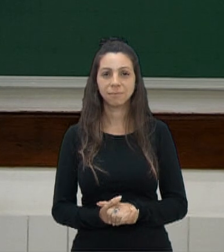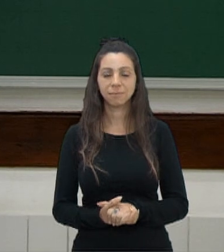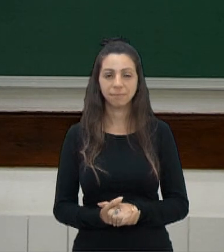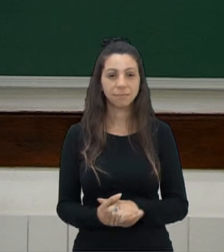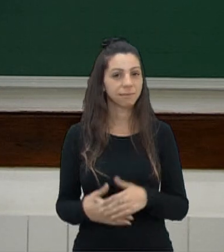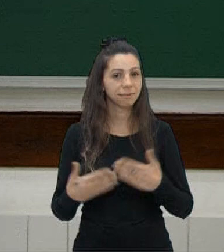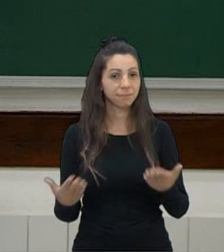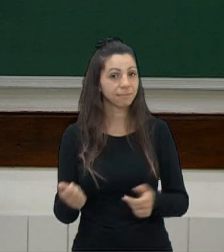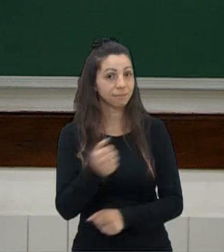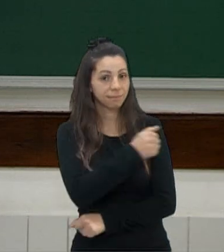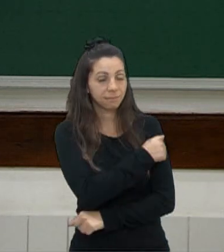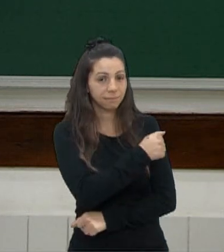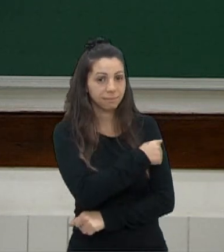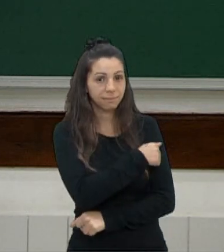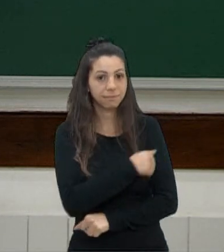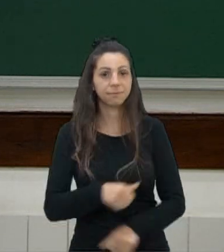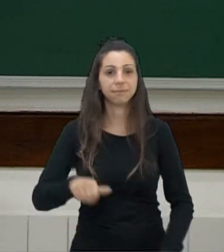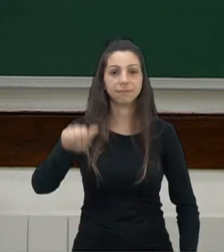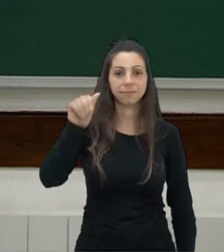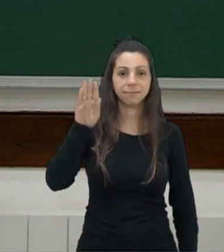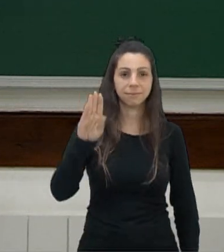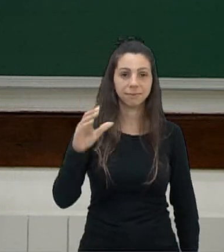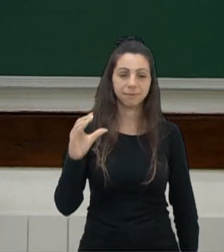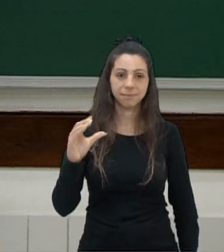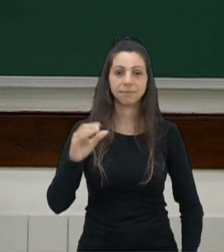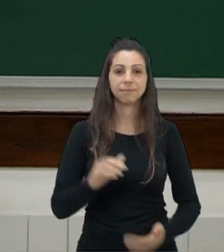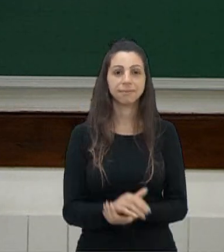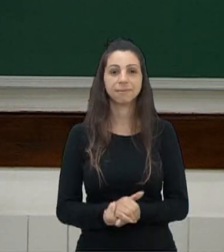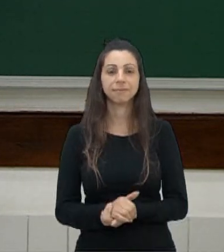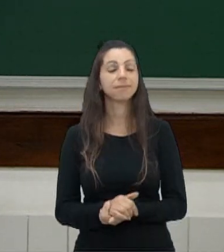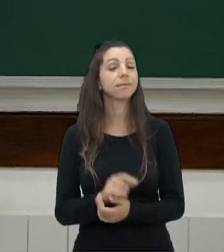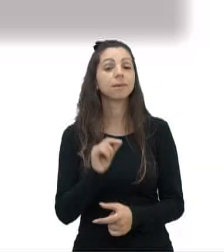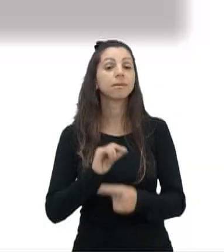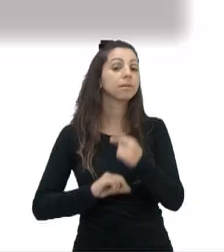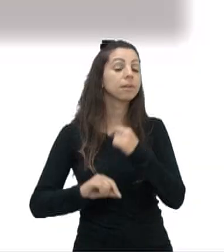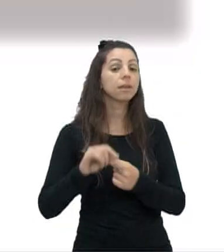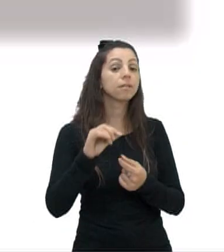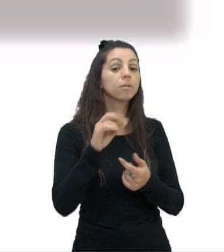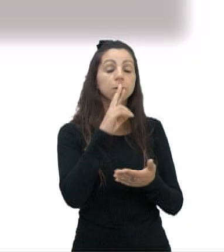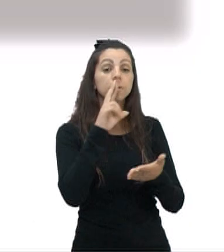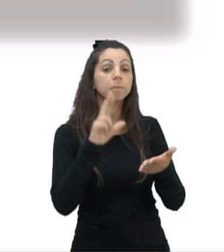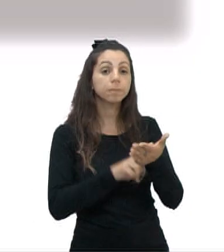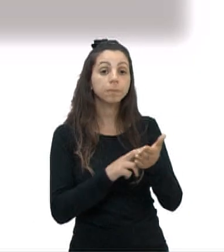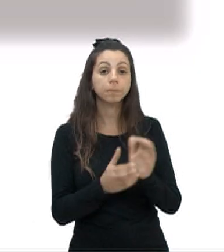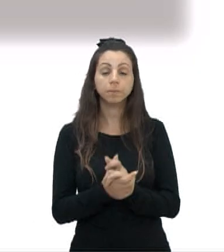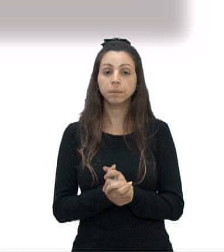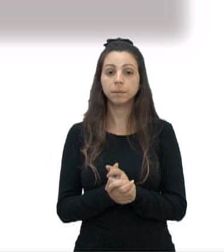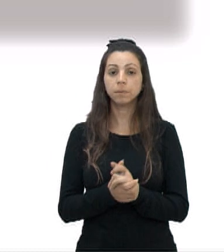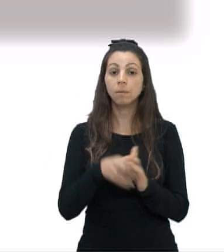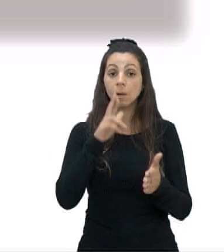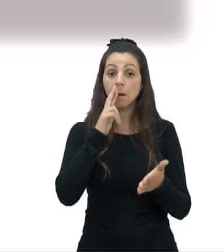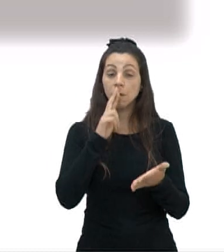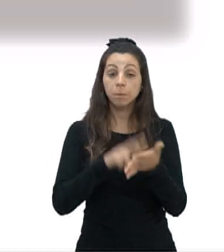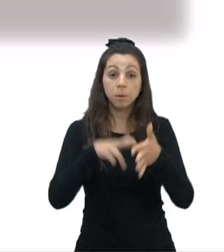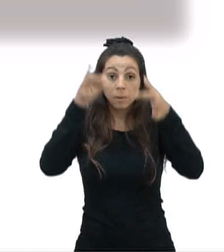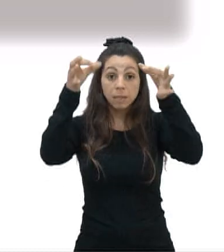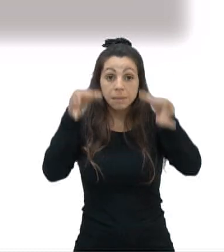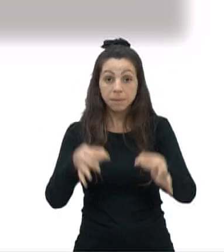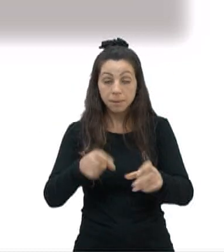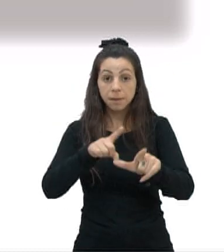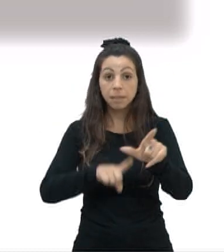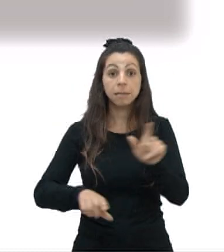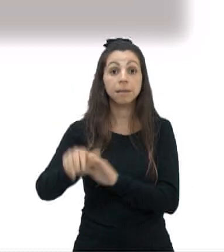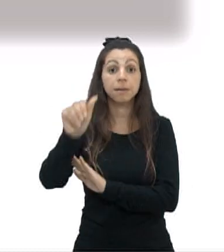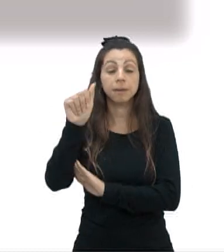Muito bem, estudante. Letra A, letra B ou letra C? Vamos ver o que você assinalou. A resposta certa é a alternativa A.